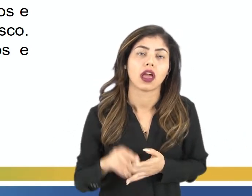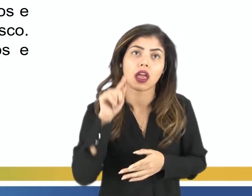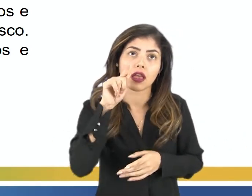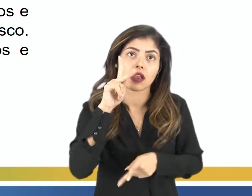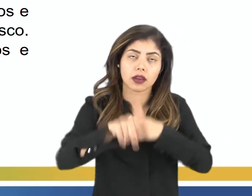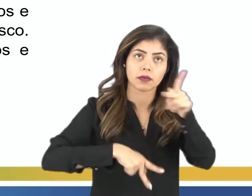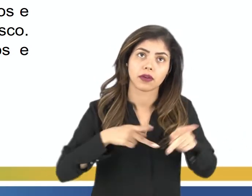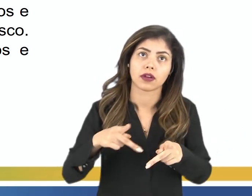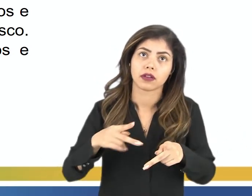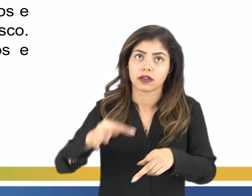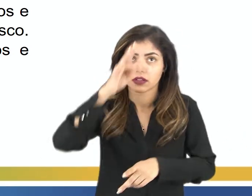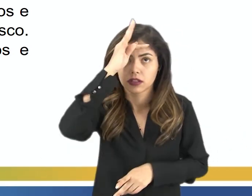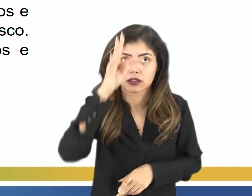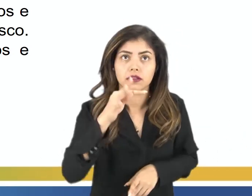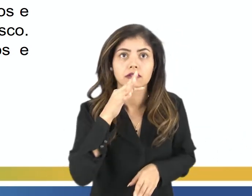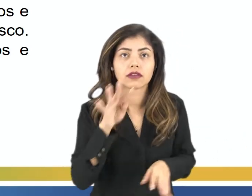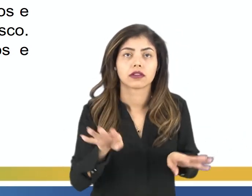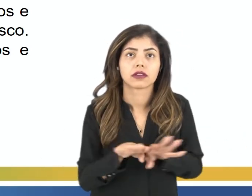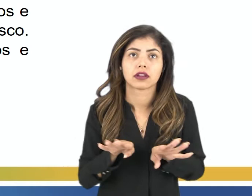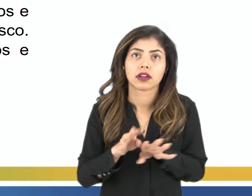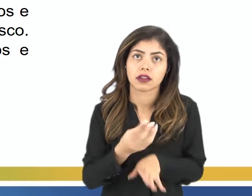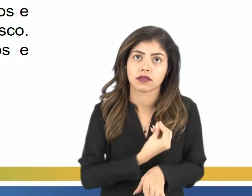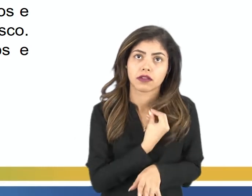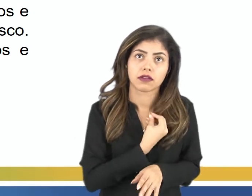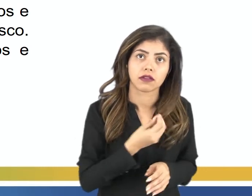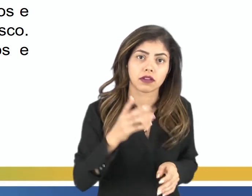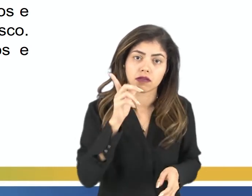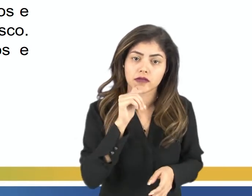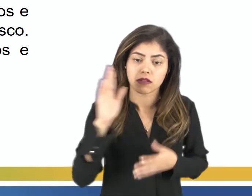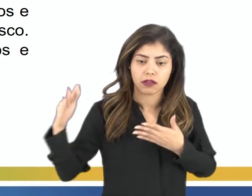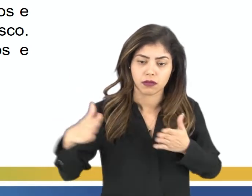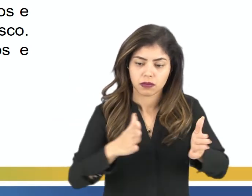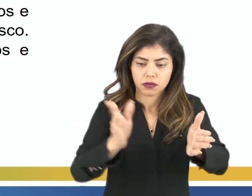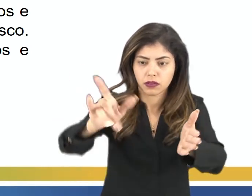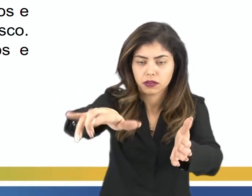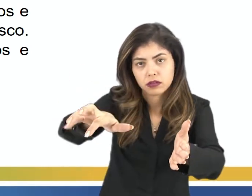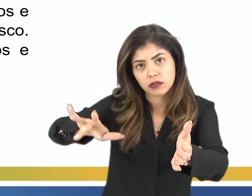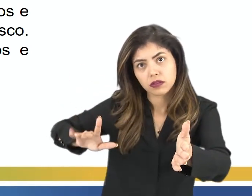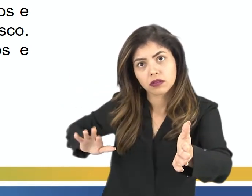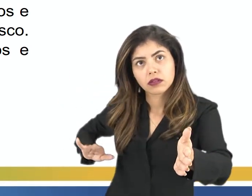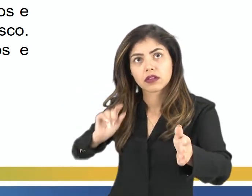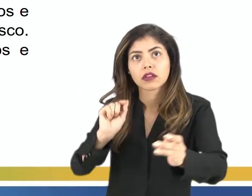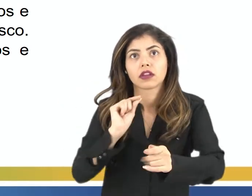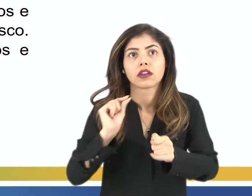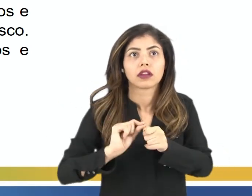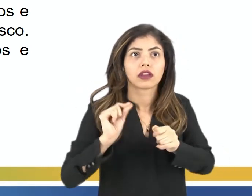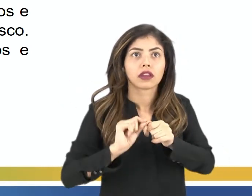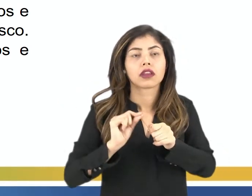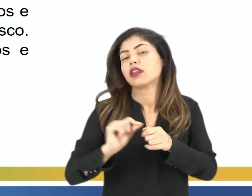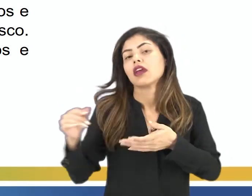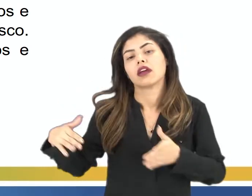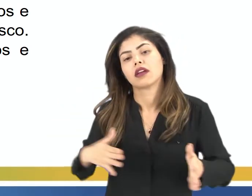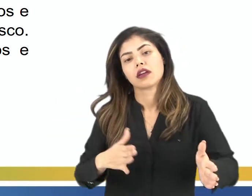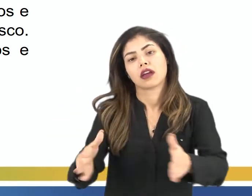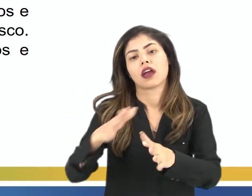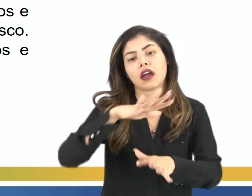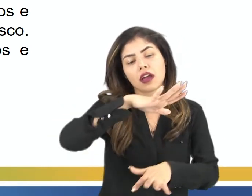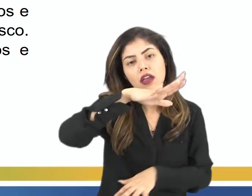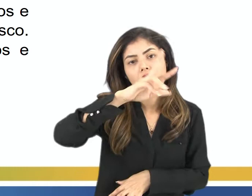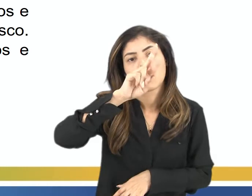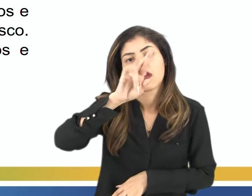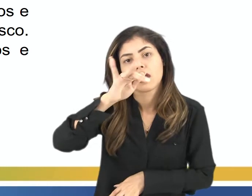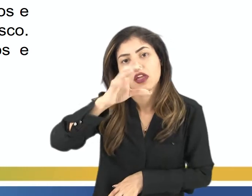considerados aquelas populações tradicionais que eles vivem às margens dos rios, né, e vazam, sobretudo às margens do Rio São